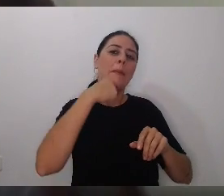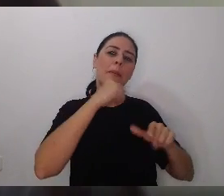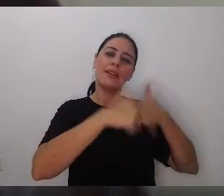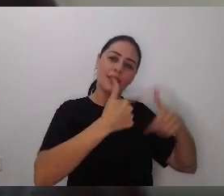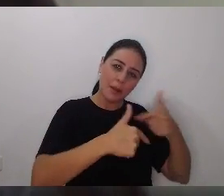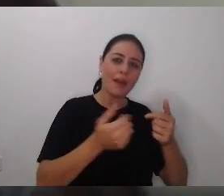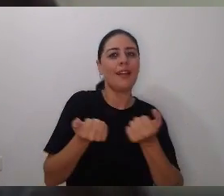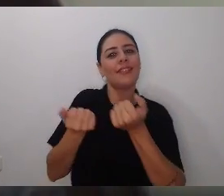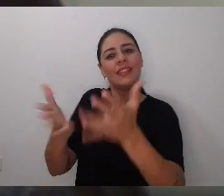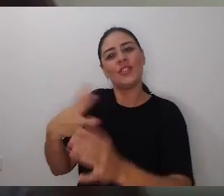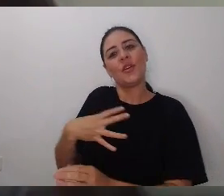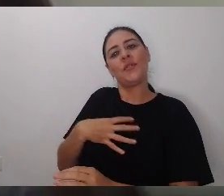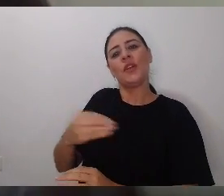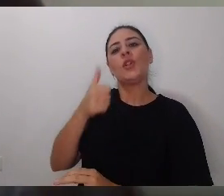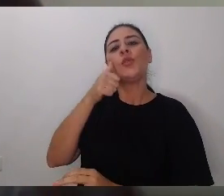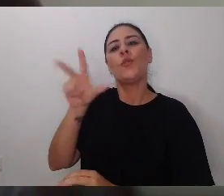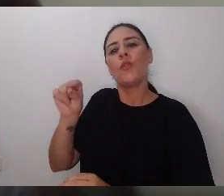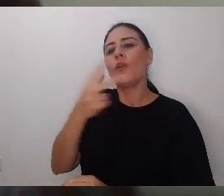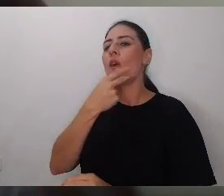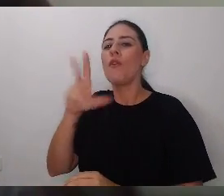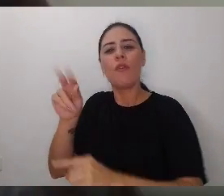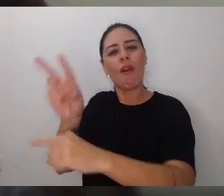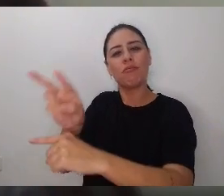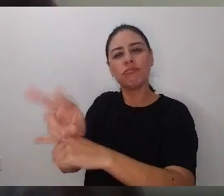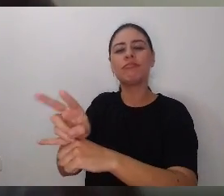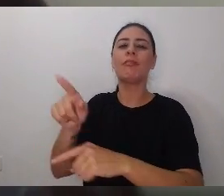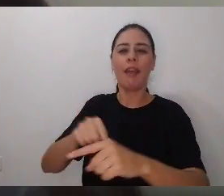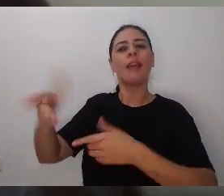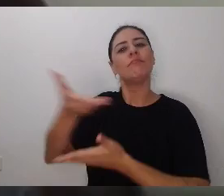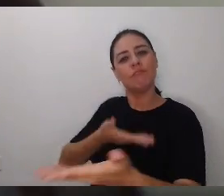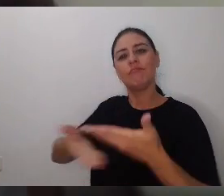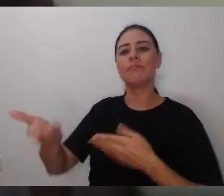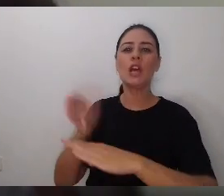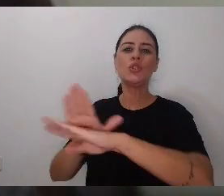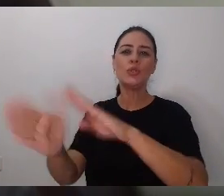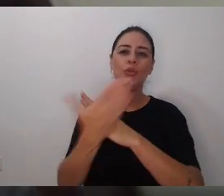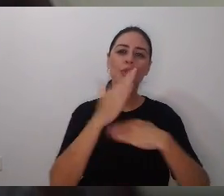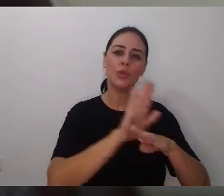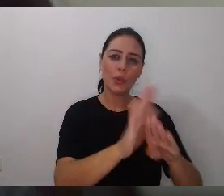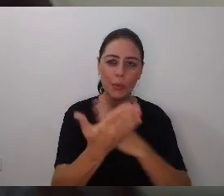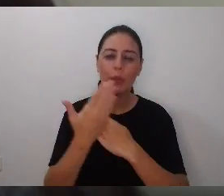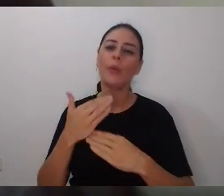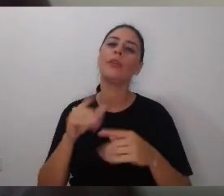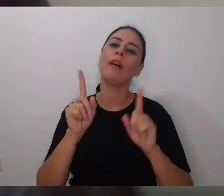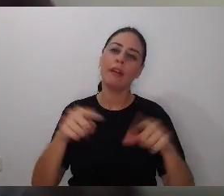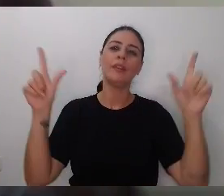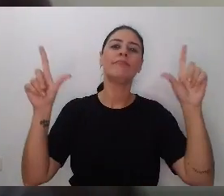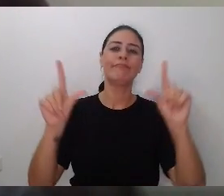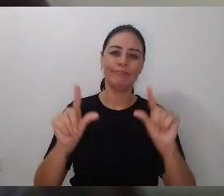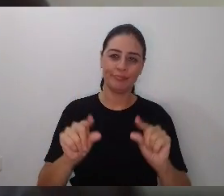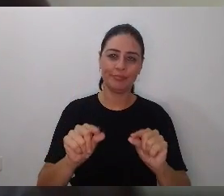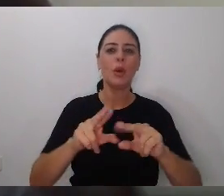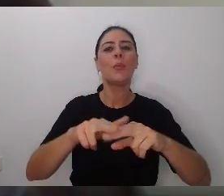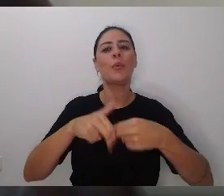dos pais, quando estarem trabalhando, contarem com os avós, ou essa ajuda mútua mesmo, a nossa